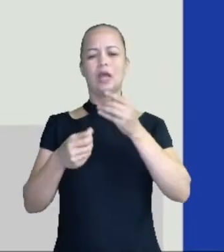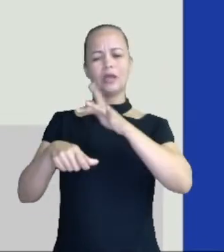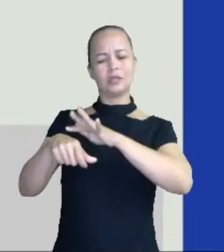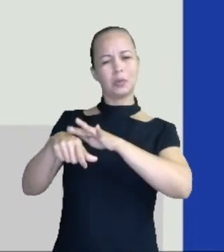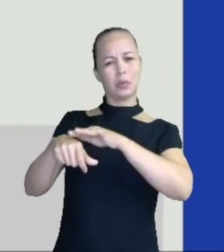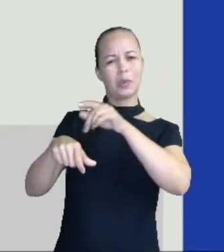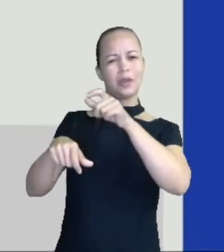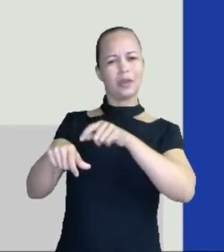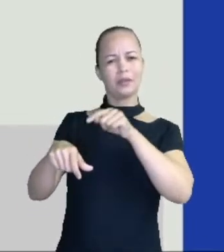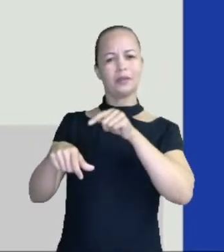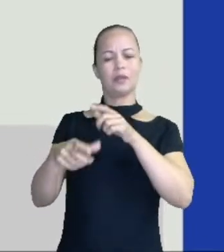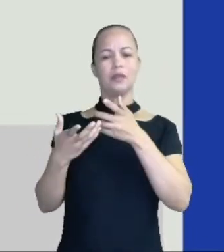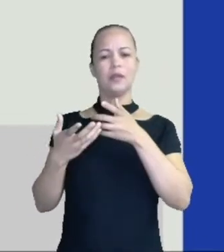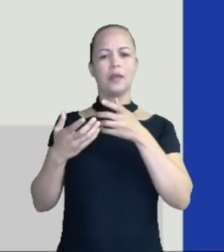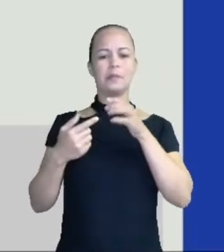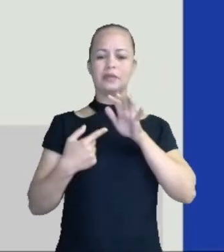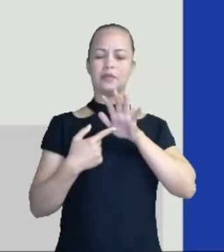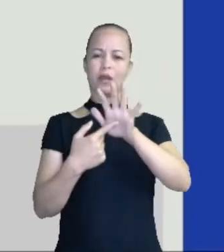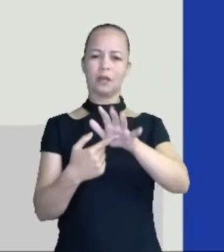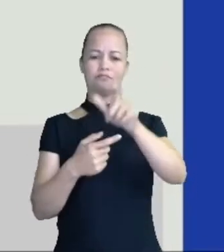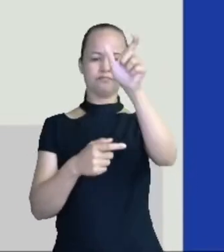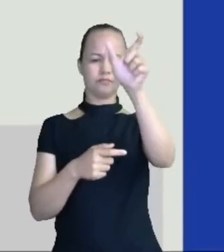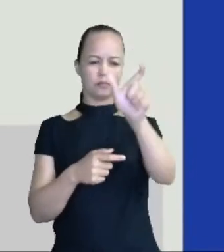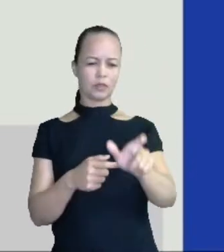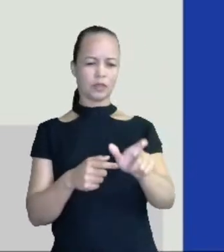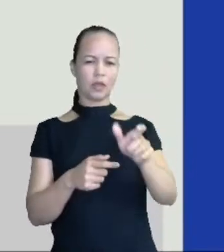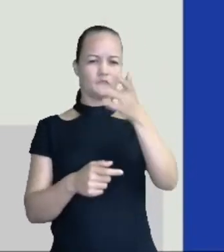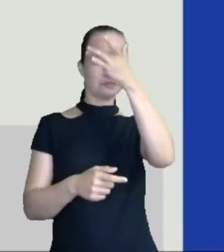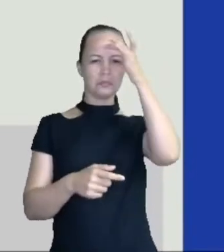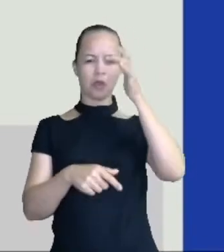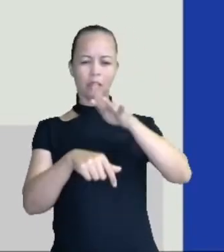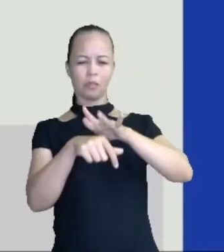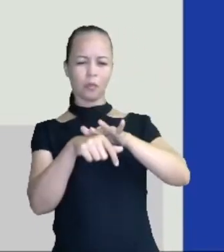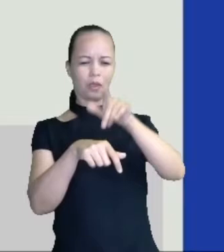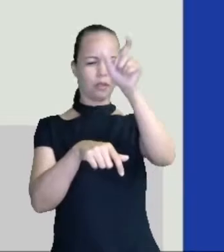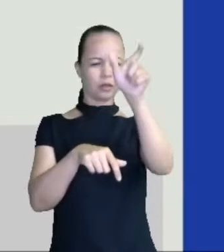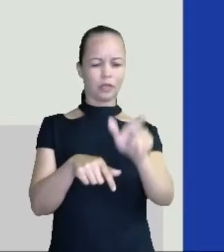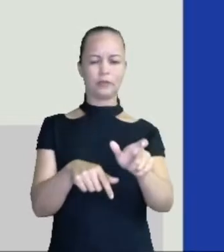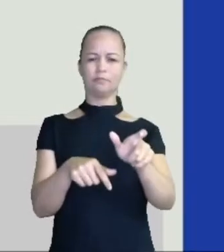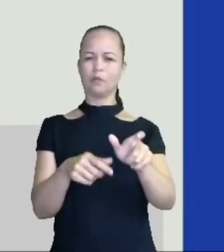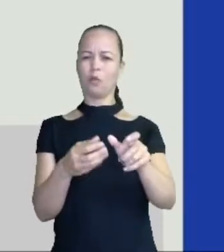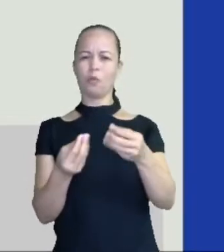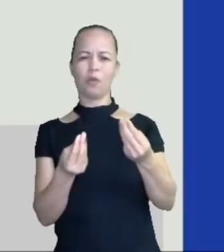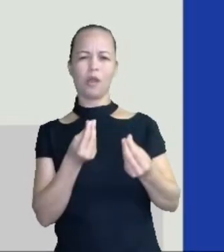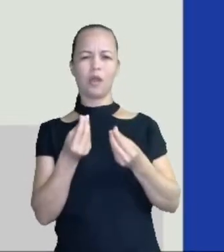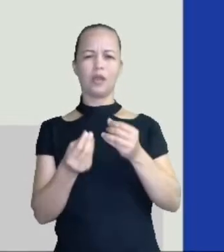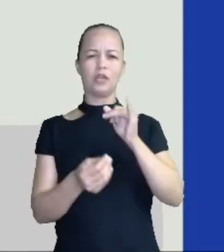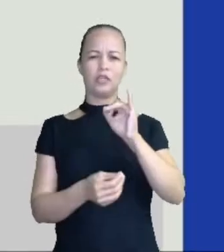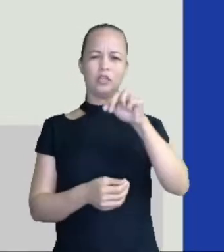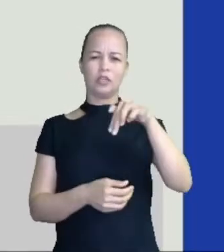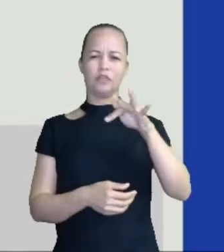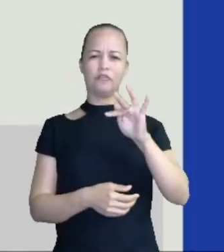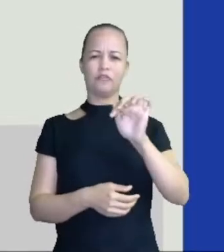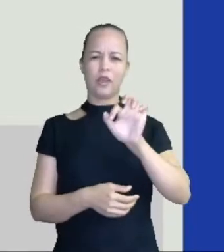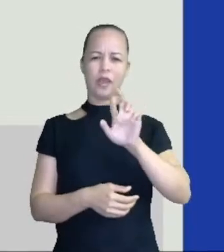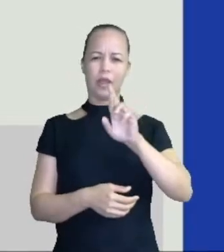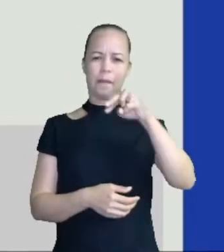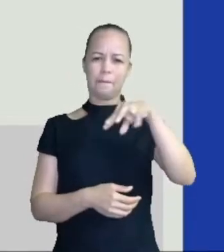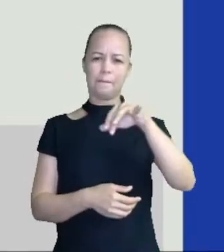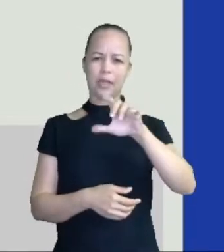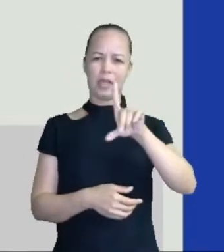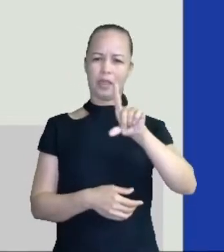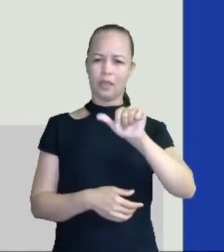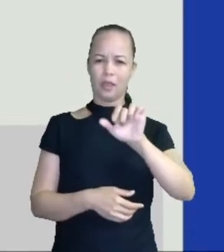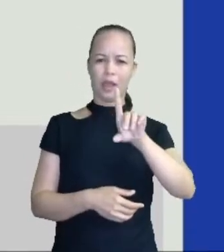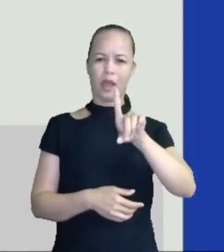doente, né, a gente tinha que apresentar alguma evidência visível, alguma enfermidade, né? E essa ideia de que para a